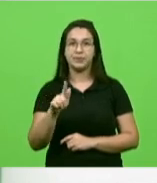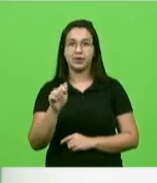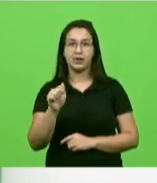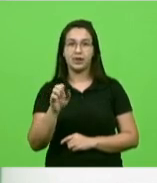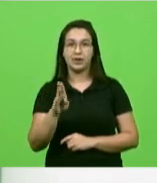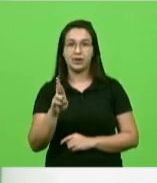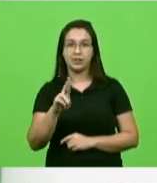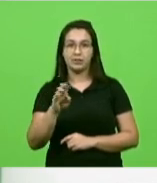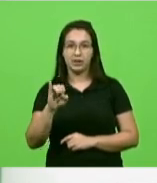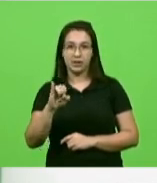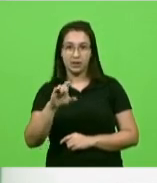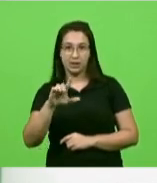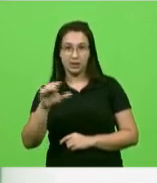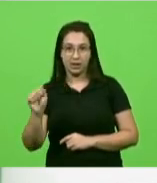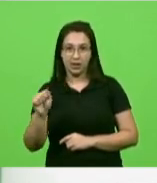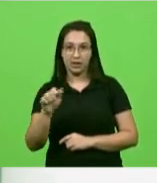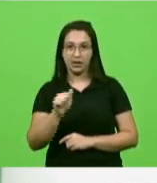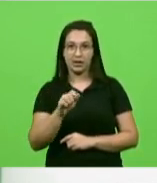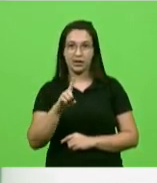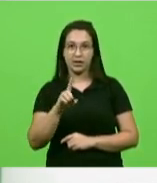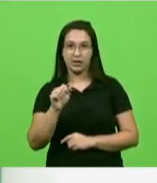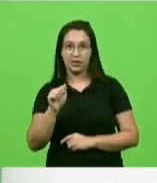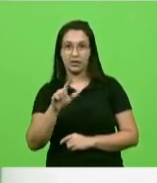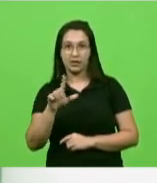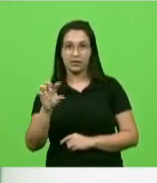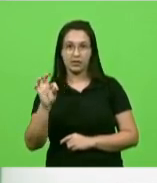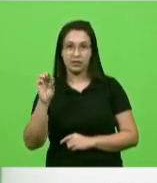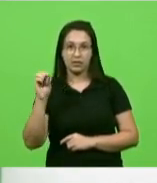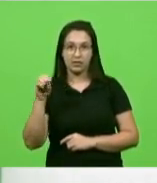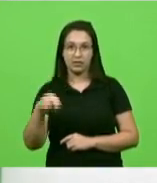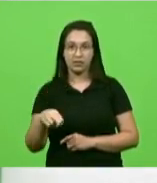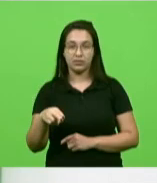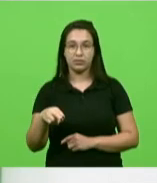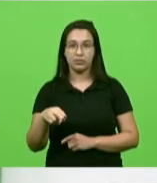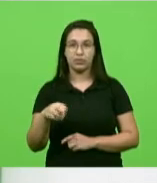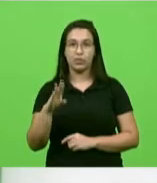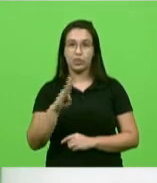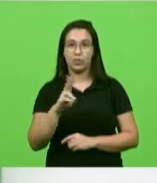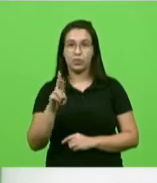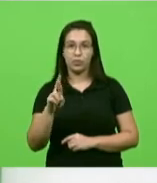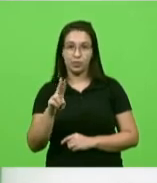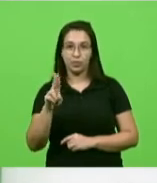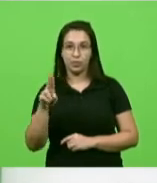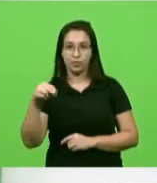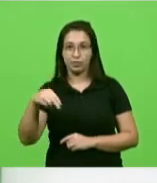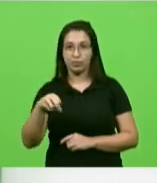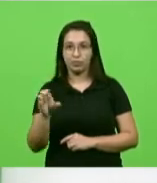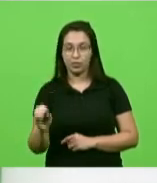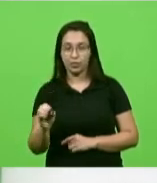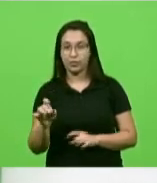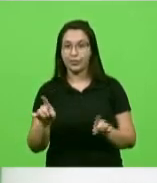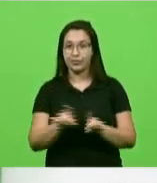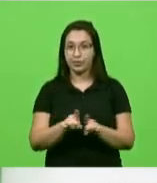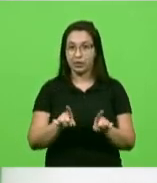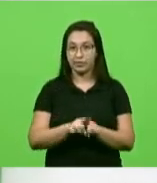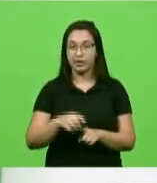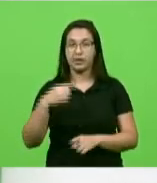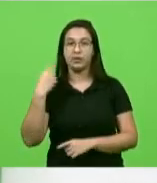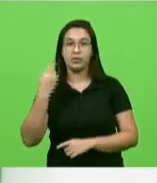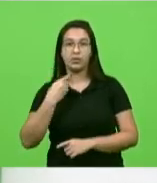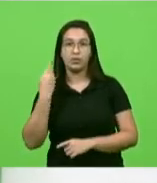Gabriela Beckhausen Rodrigues, Adalto Beckhausen e Bruno de Oliveira Carreirão. Da mesma forma, o